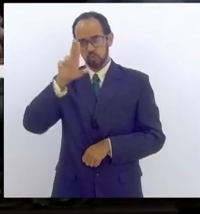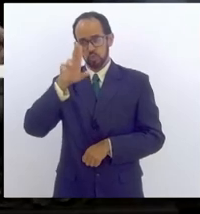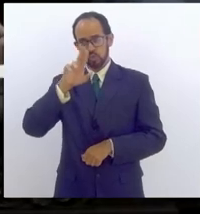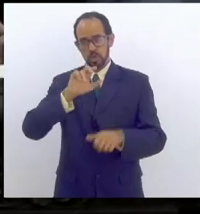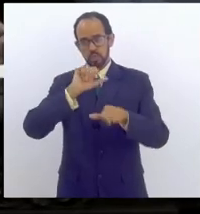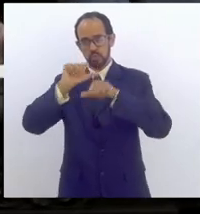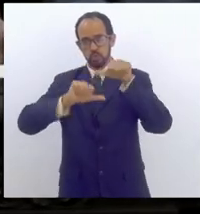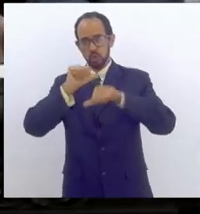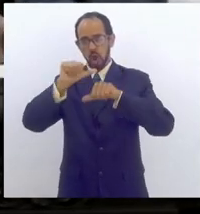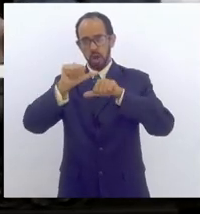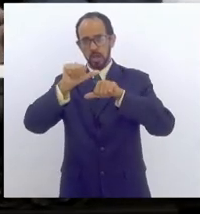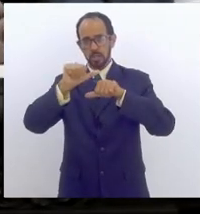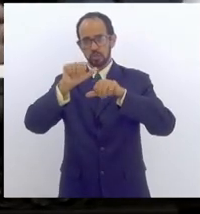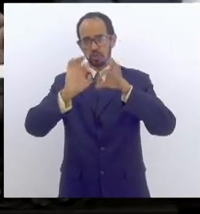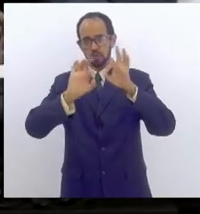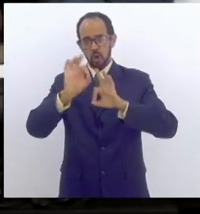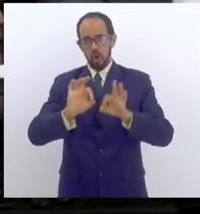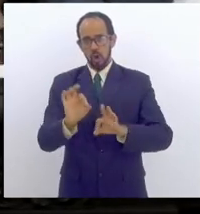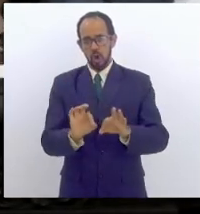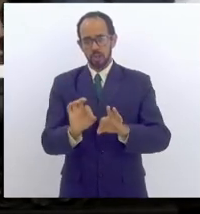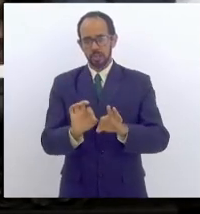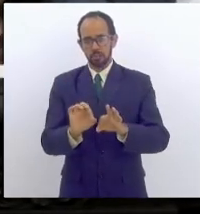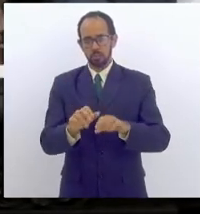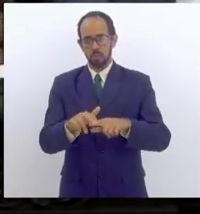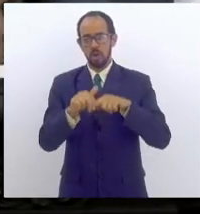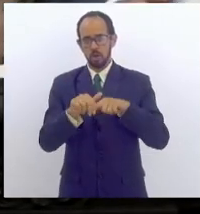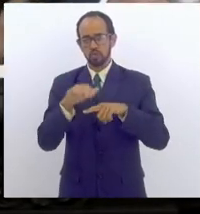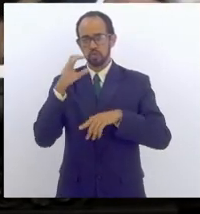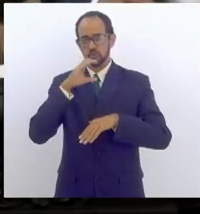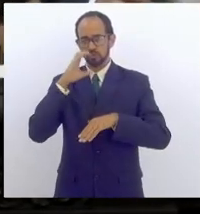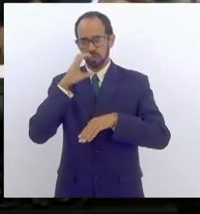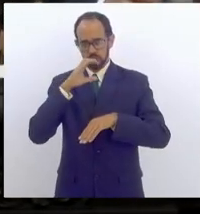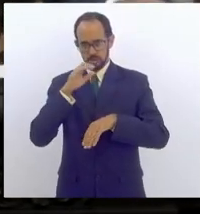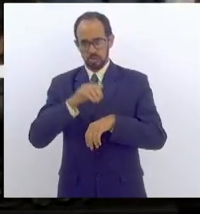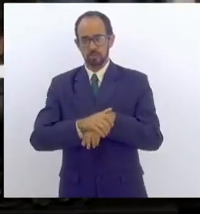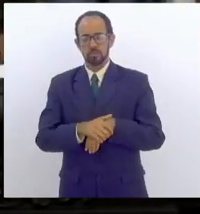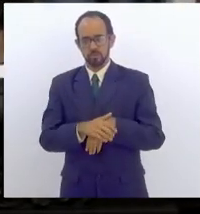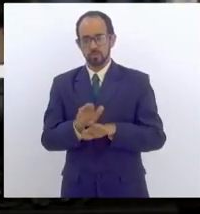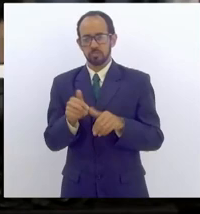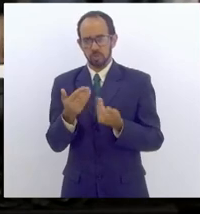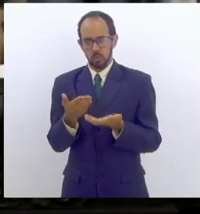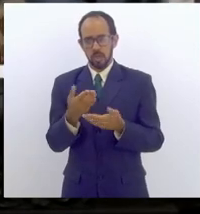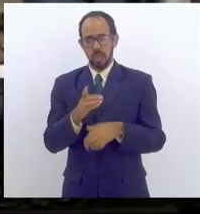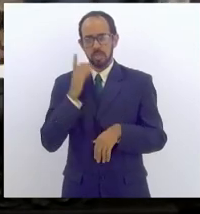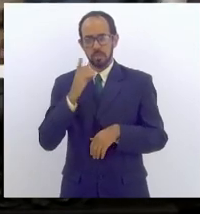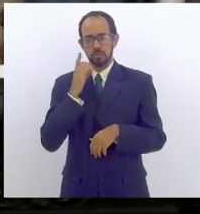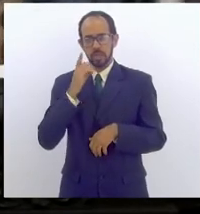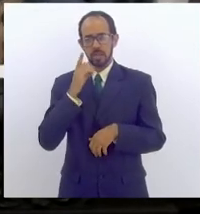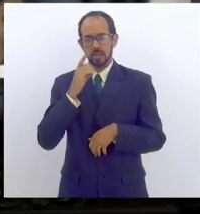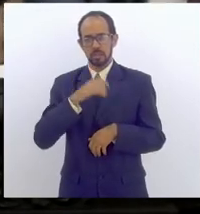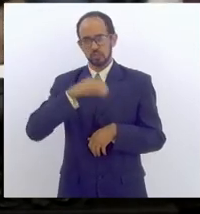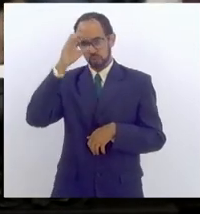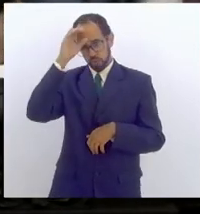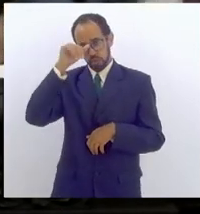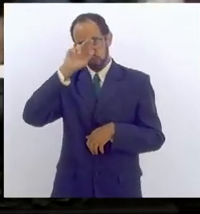questão de urgência urgentíssima. Então, a deputada Tia Ju